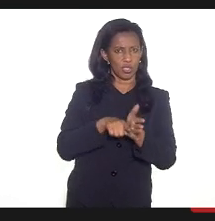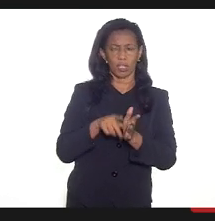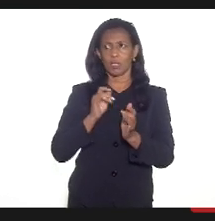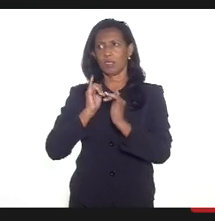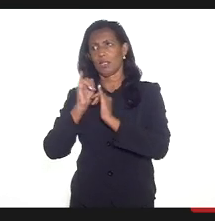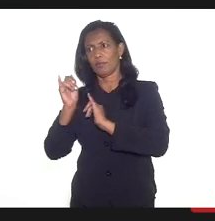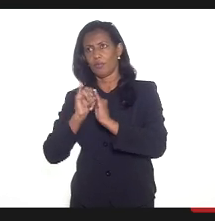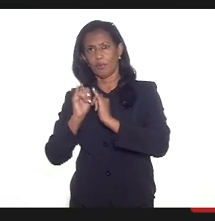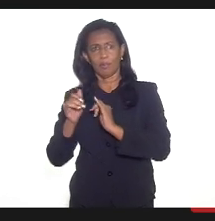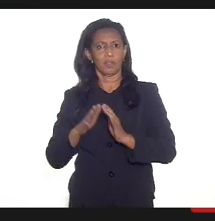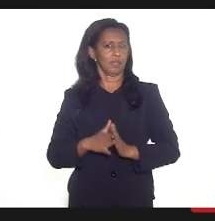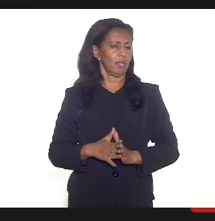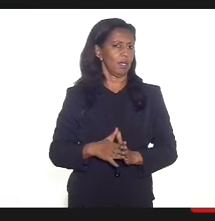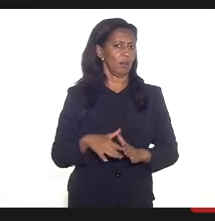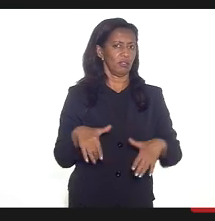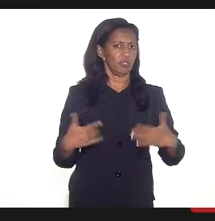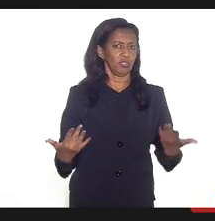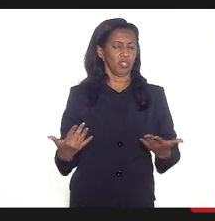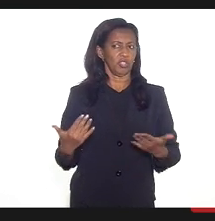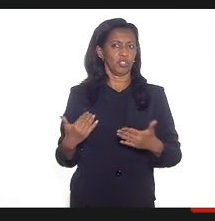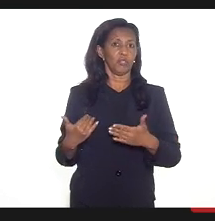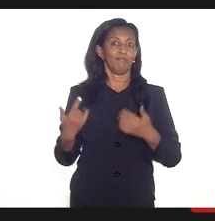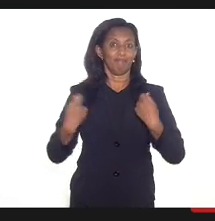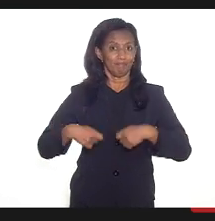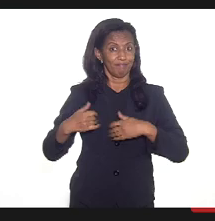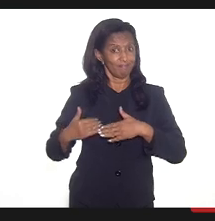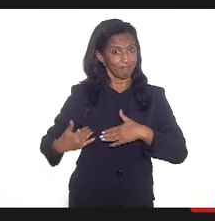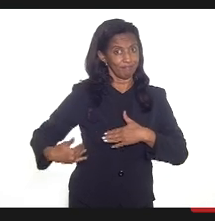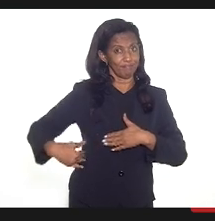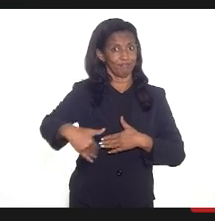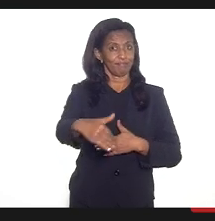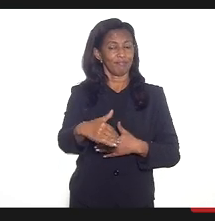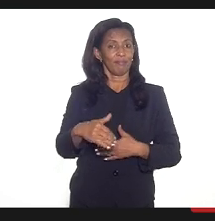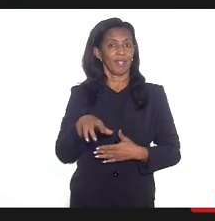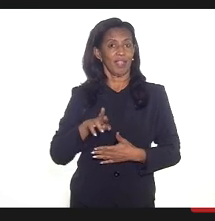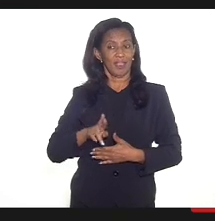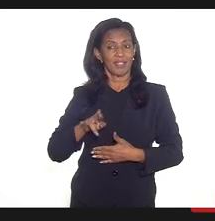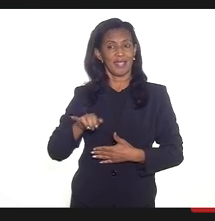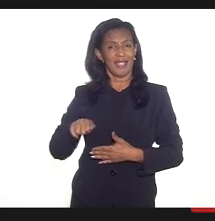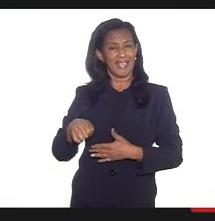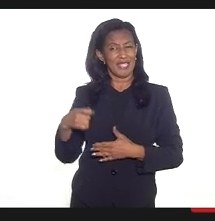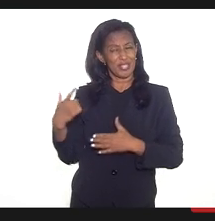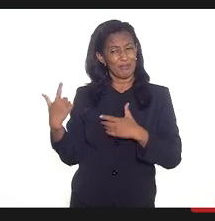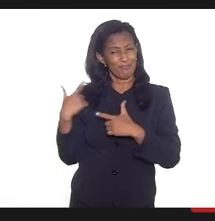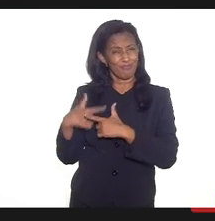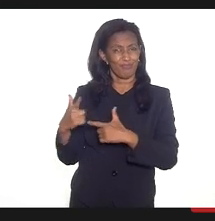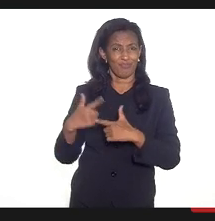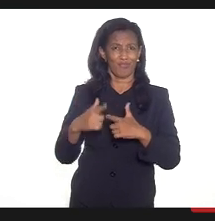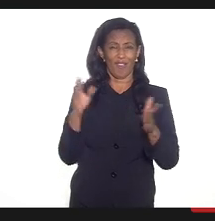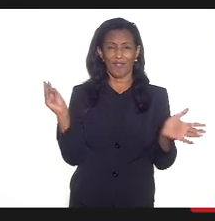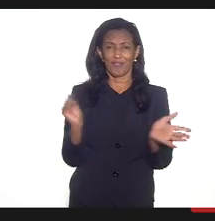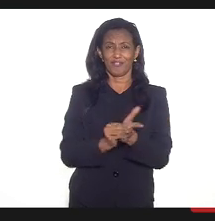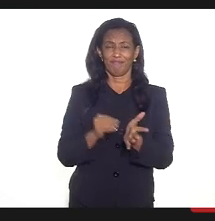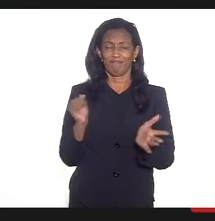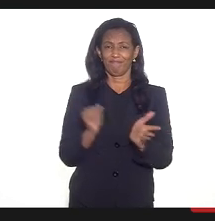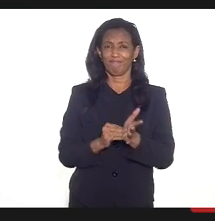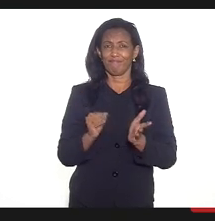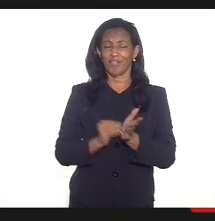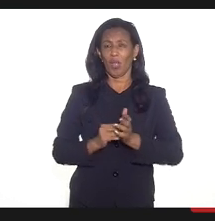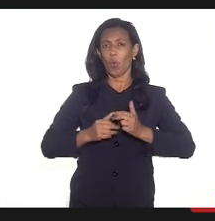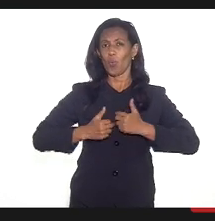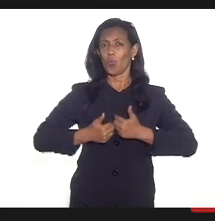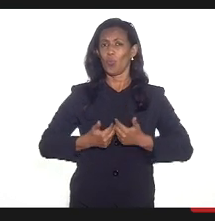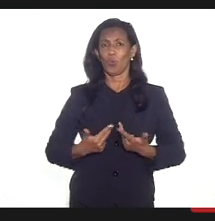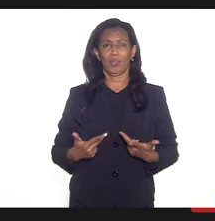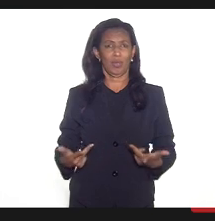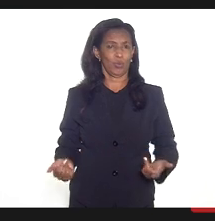informação, a gente não consegue avançar. Essa rede tá precária demais, está faltando muita